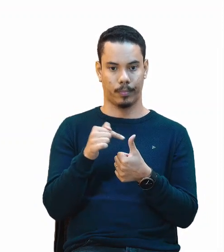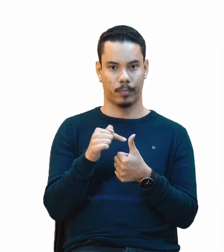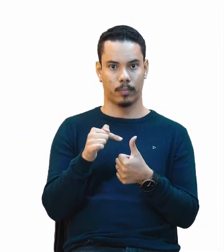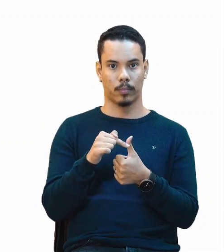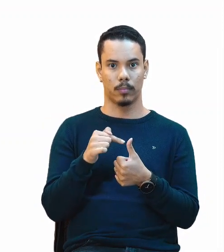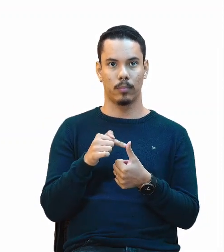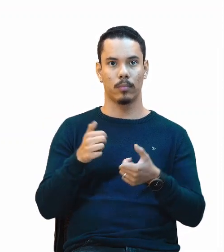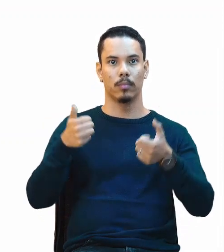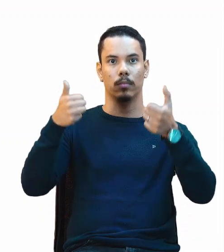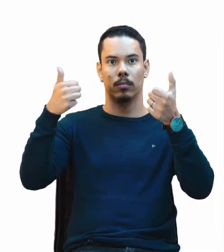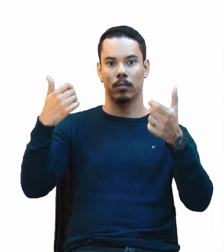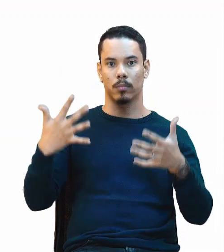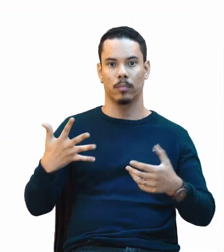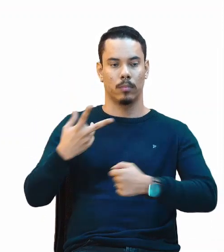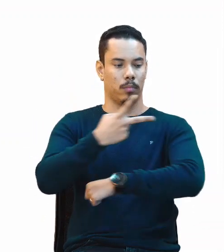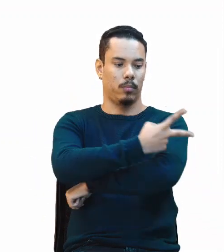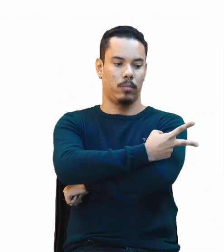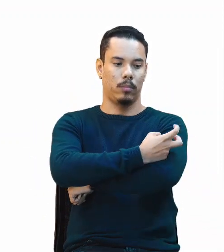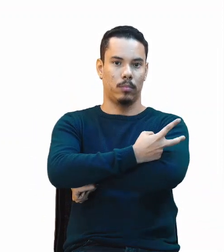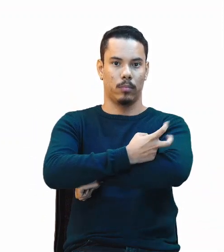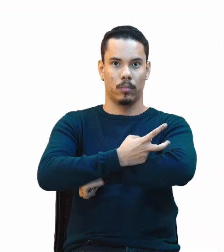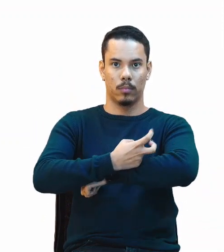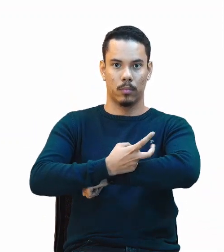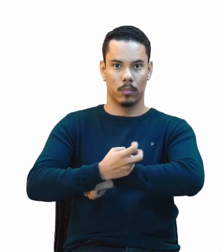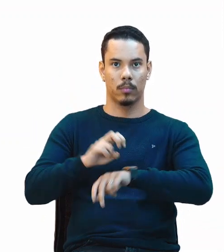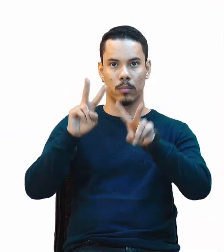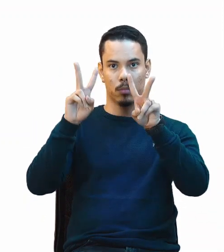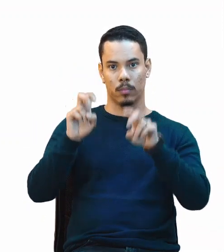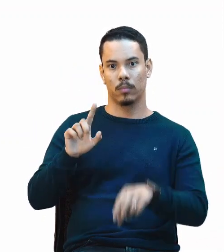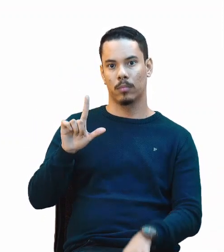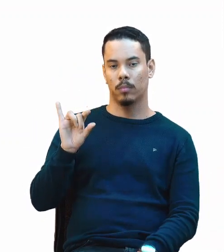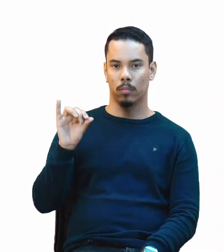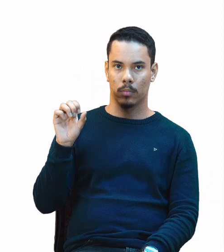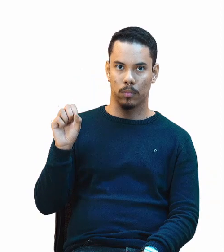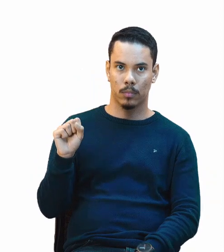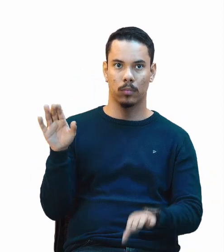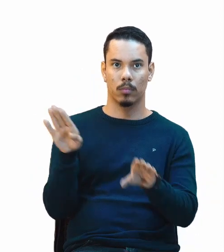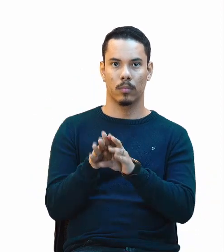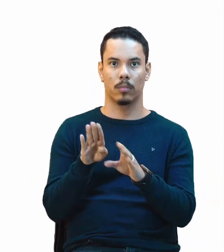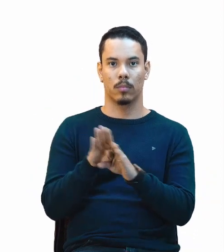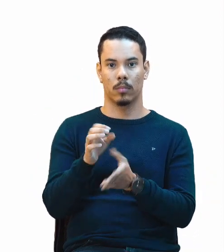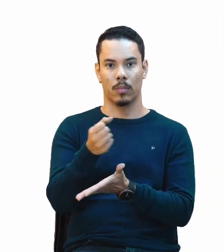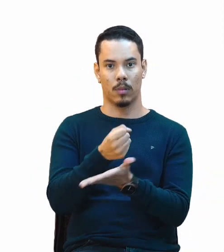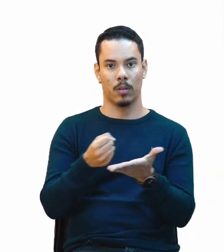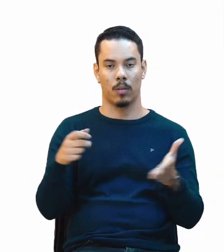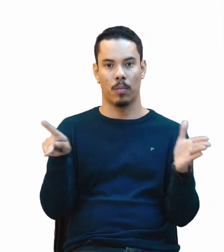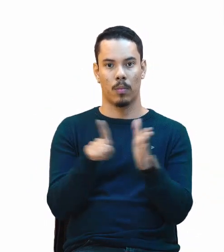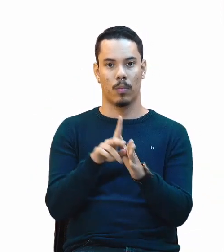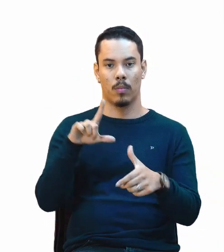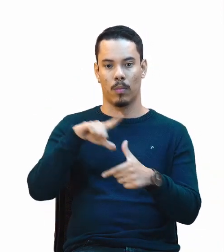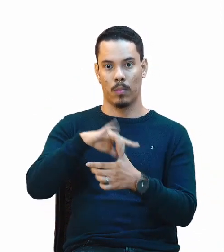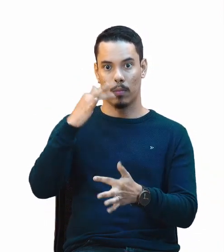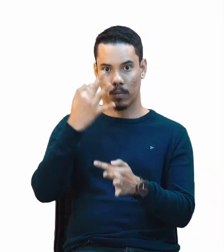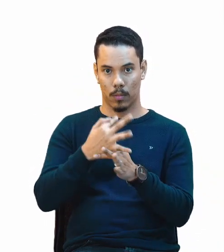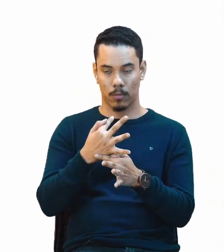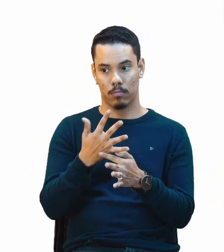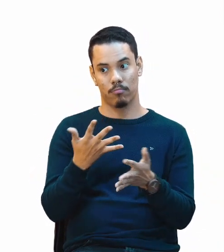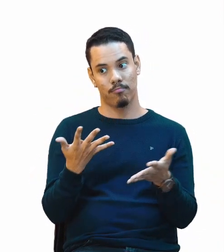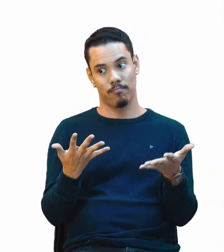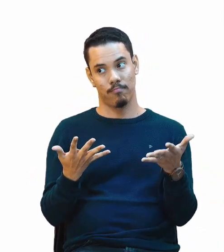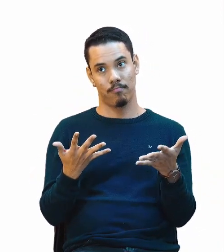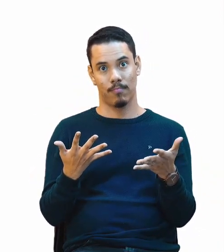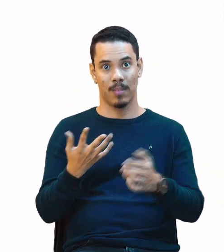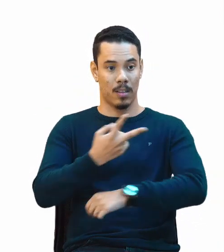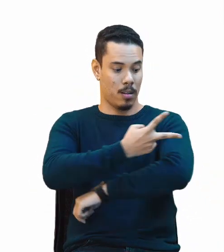Abordagem epistemológica sobre o logos e a fundamentação da metafísica. Gente, episteme é o